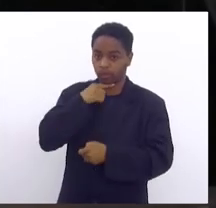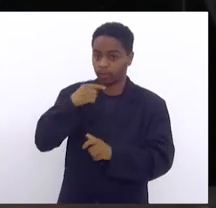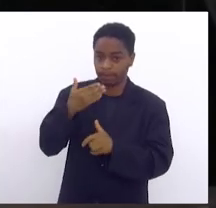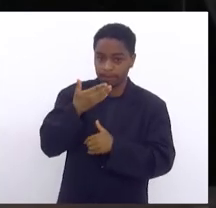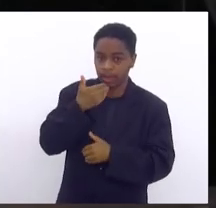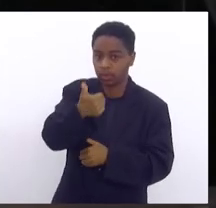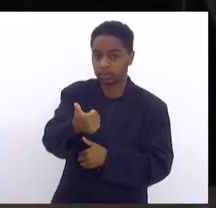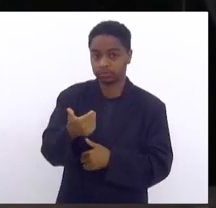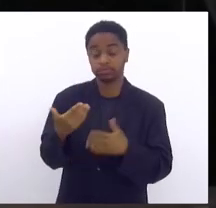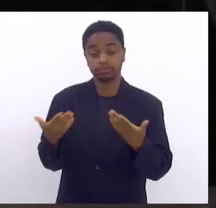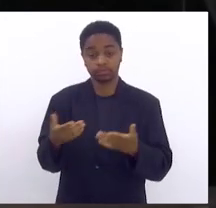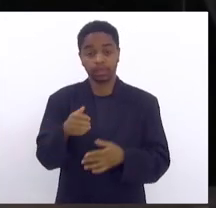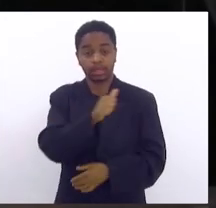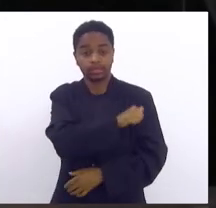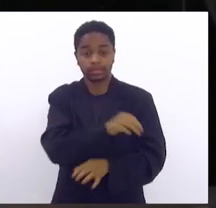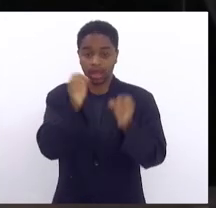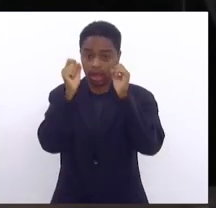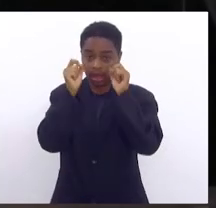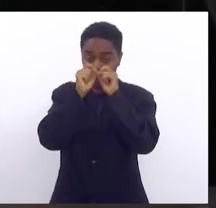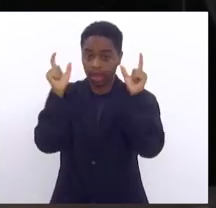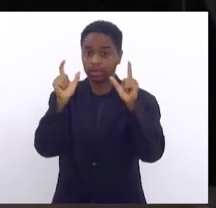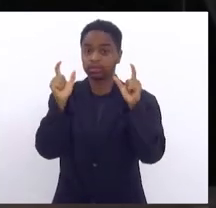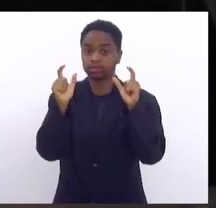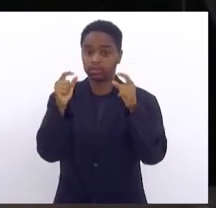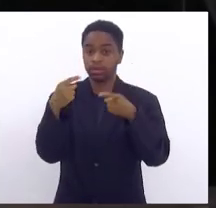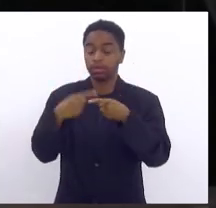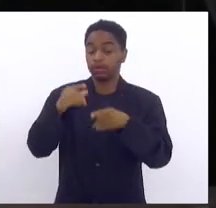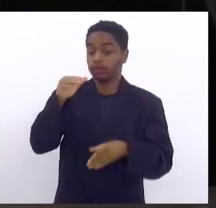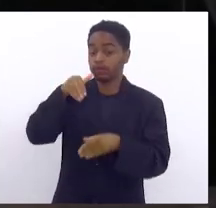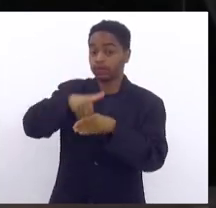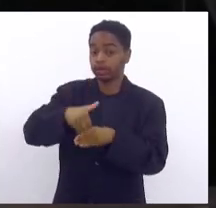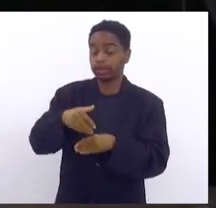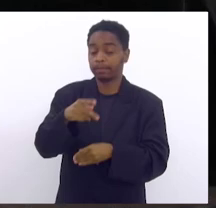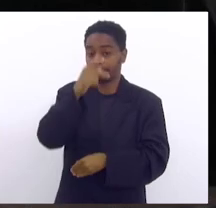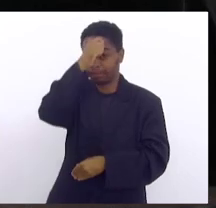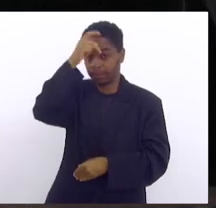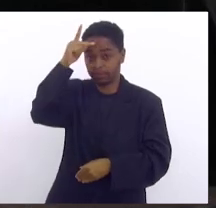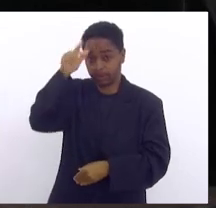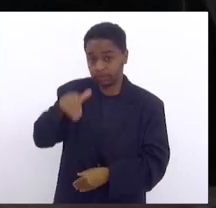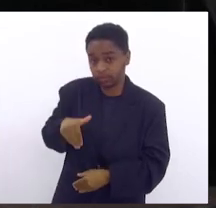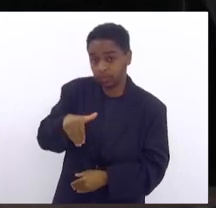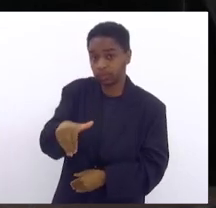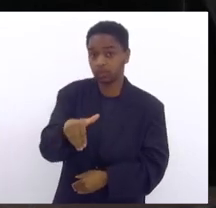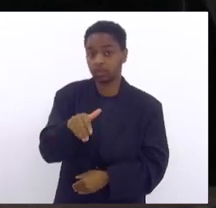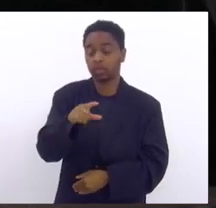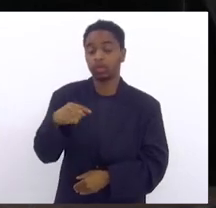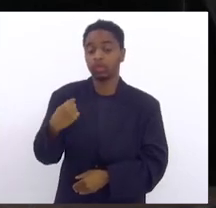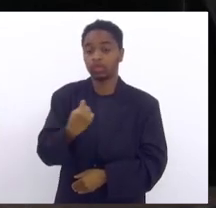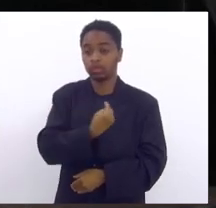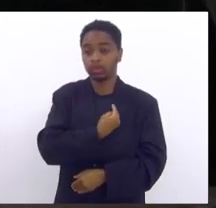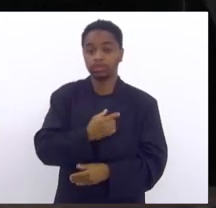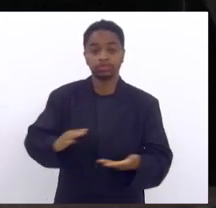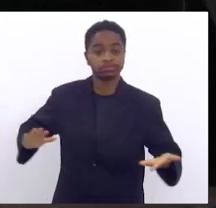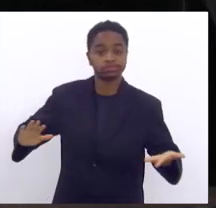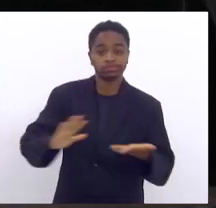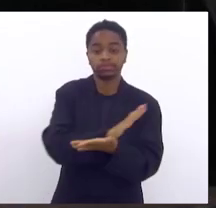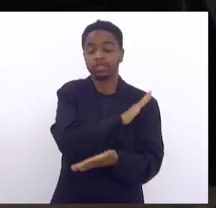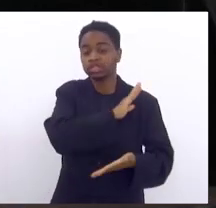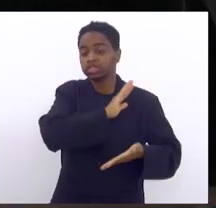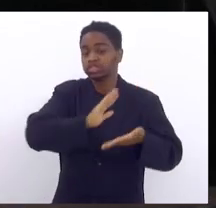Janeiro, abre seus olhos. Eleição de prefeito vai vir aí. Vamos lavar o Eduardo Paes do Rio de